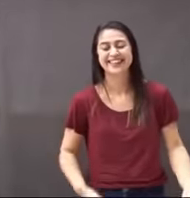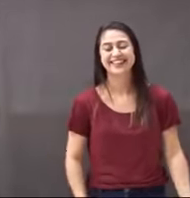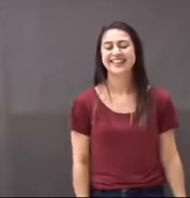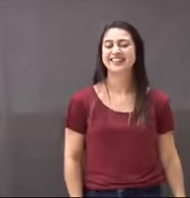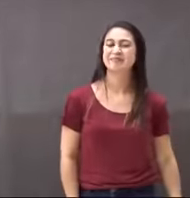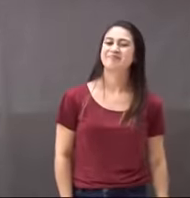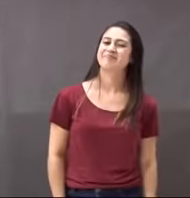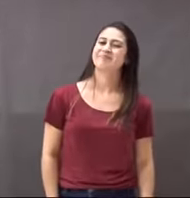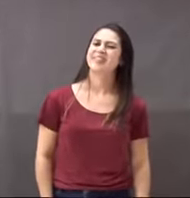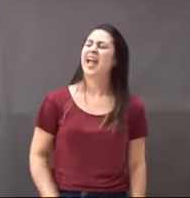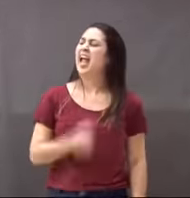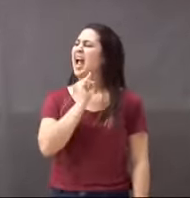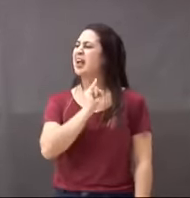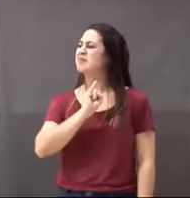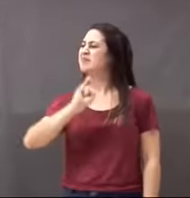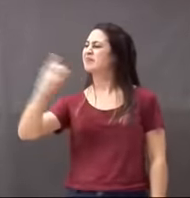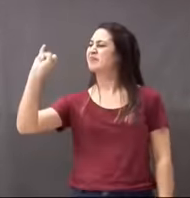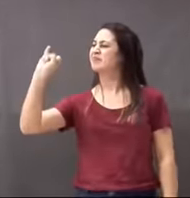alegrarei.